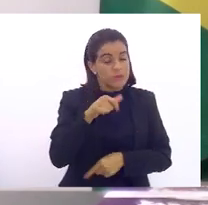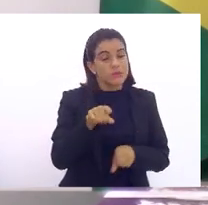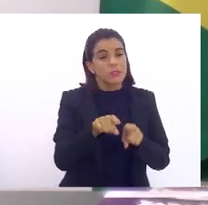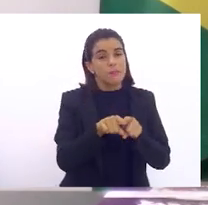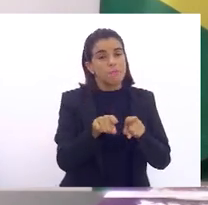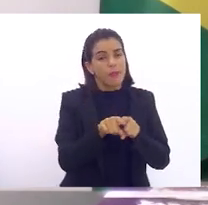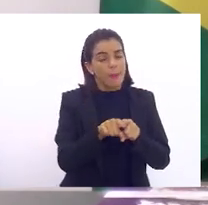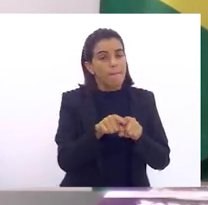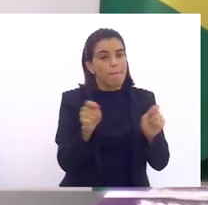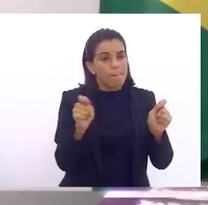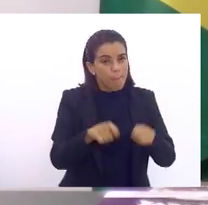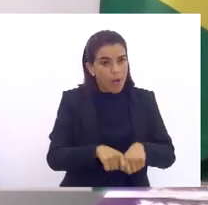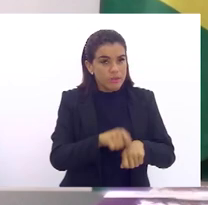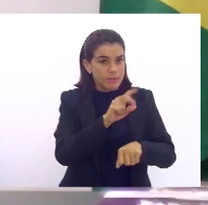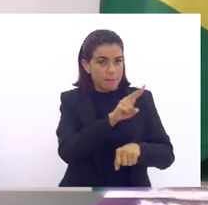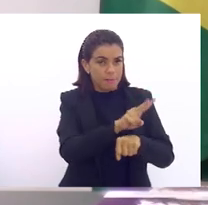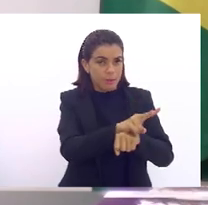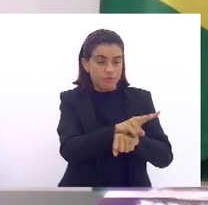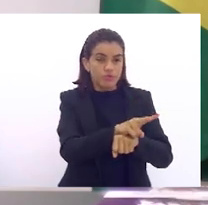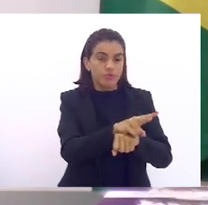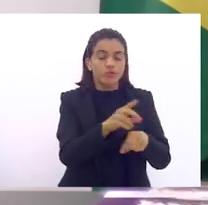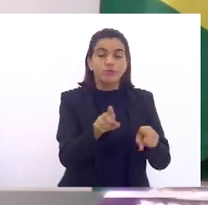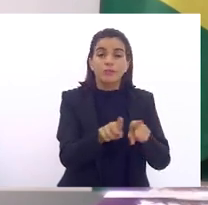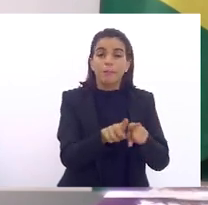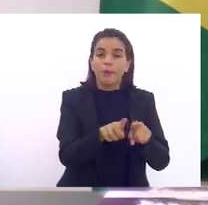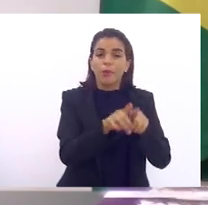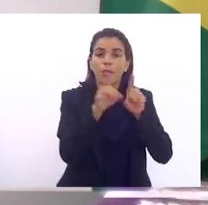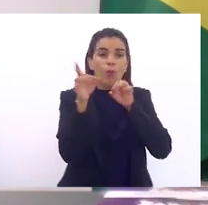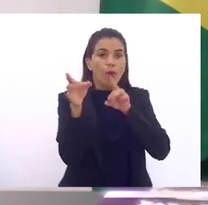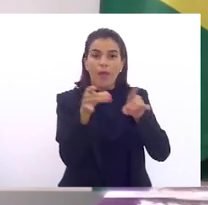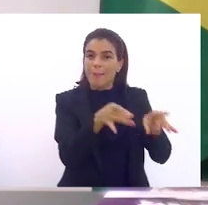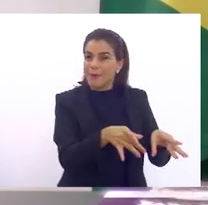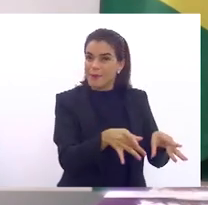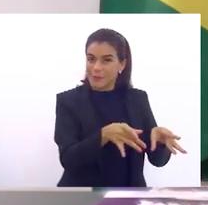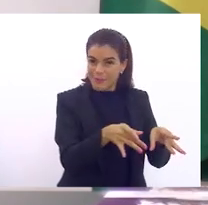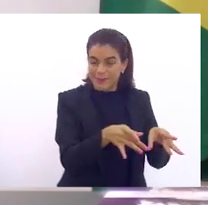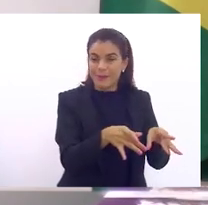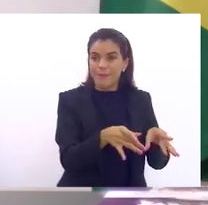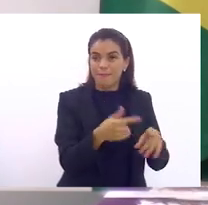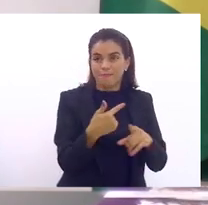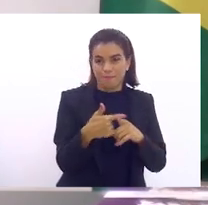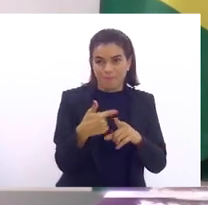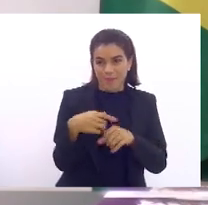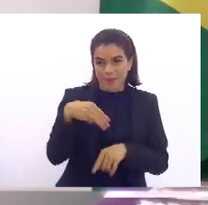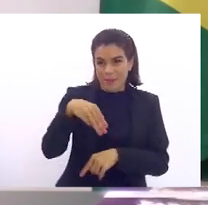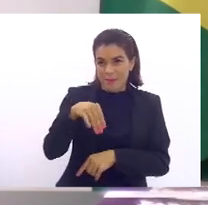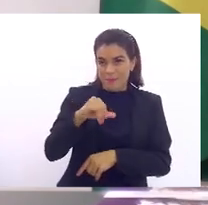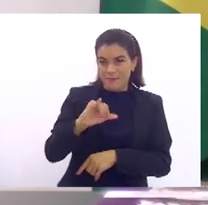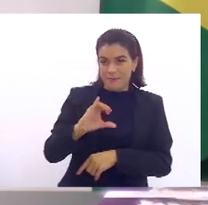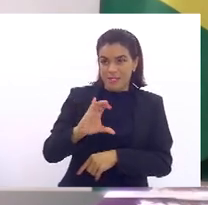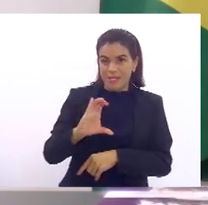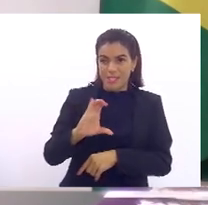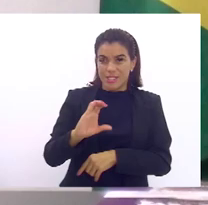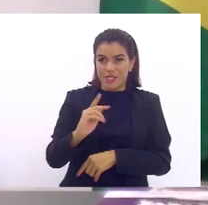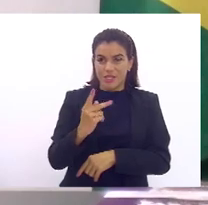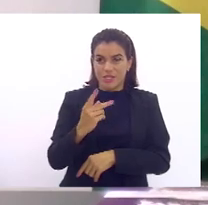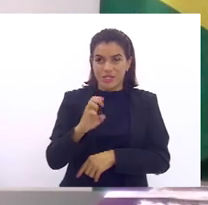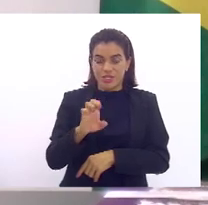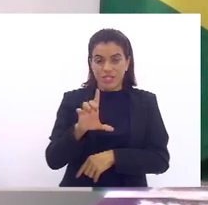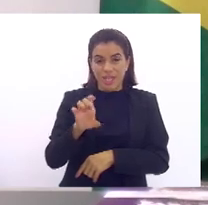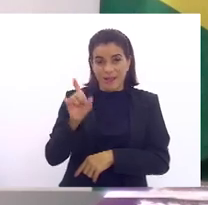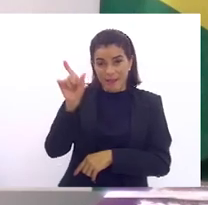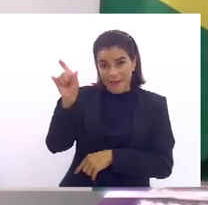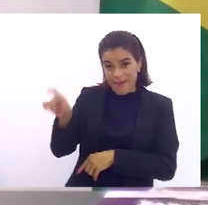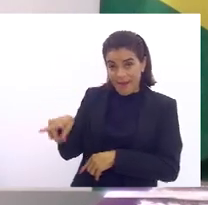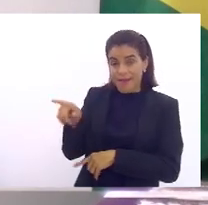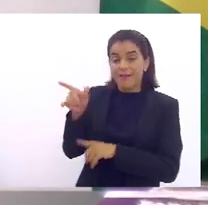de apoio e proteção e não abandonem porque como também foi dito pela Michele né Michele eh que foi vítima da